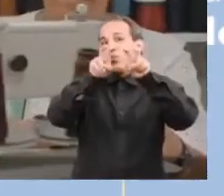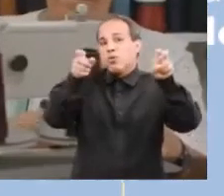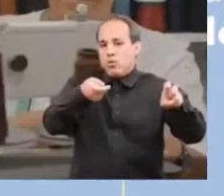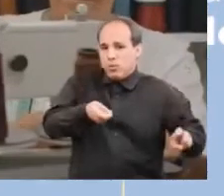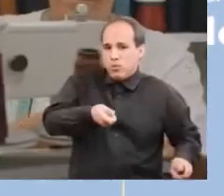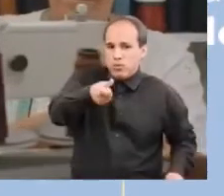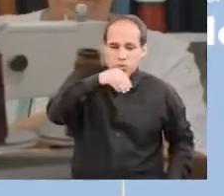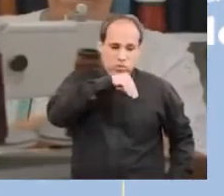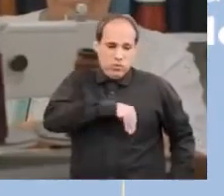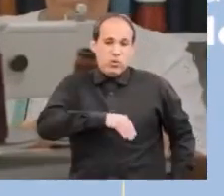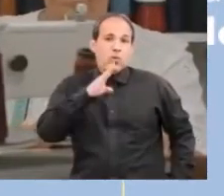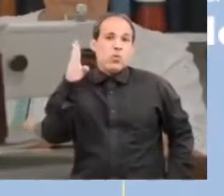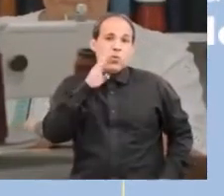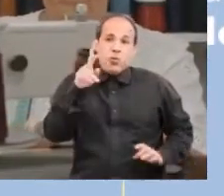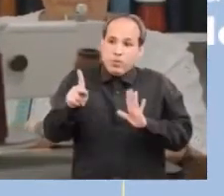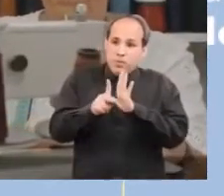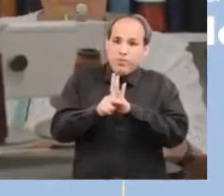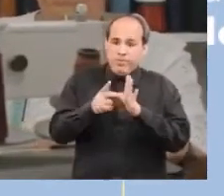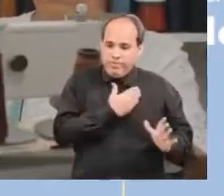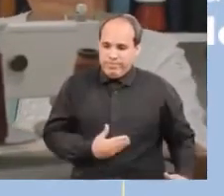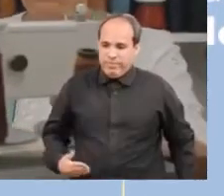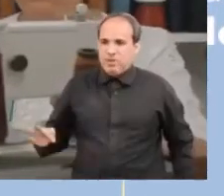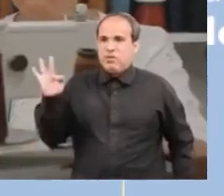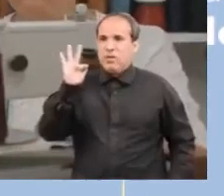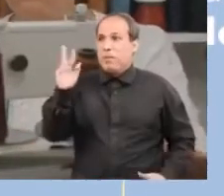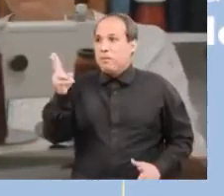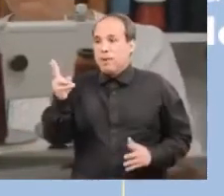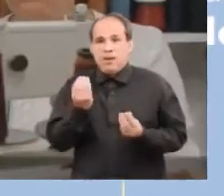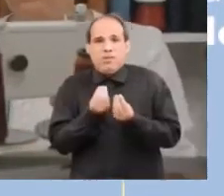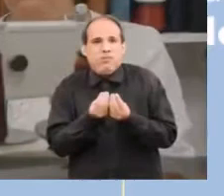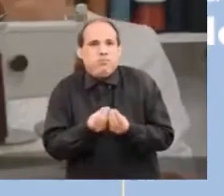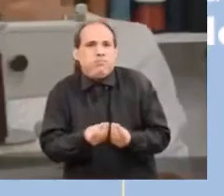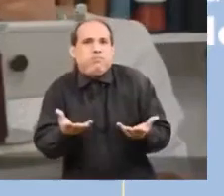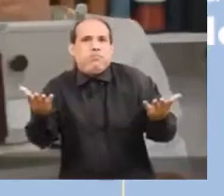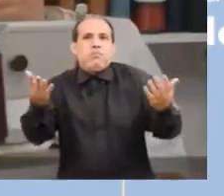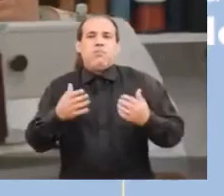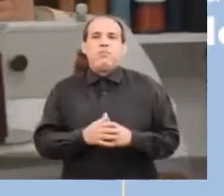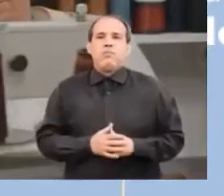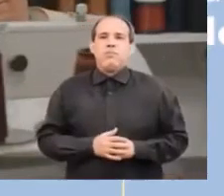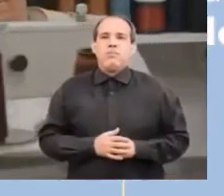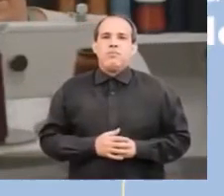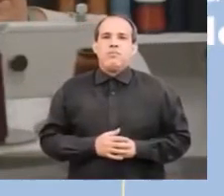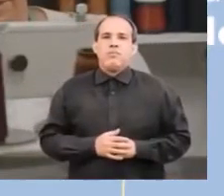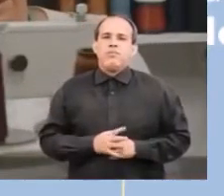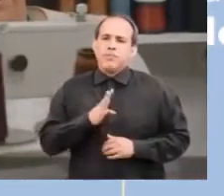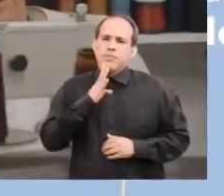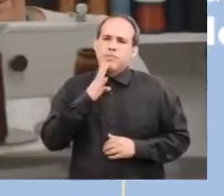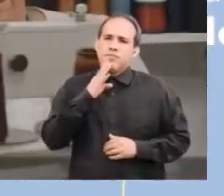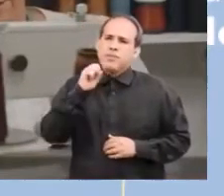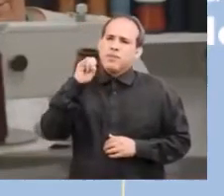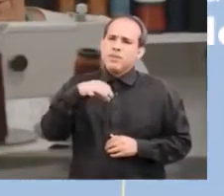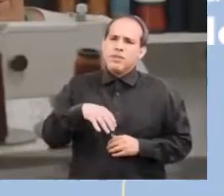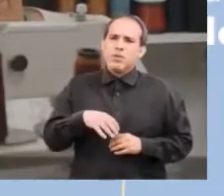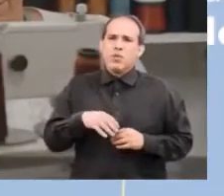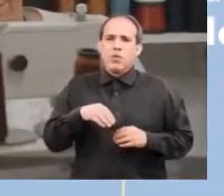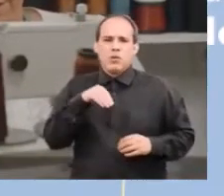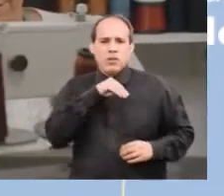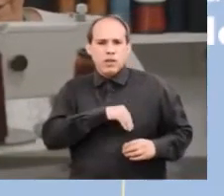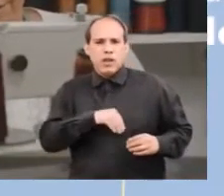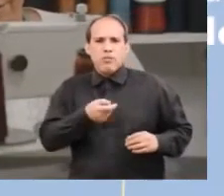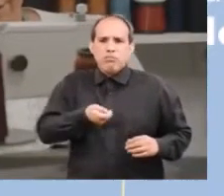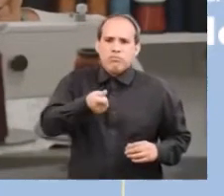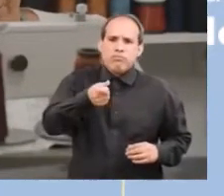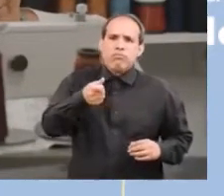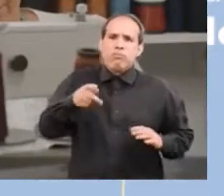tem conhecimento do benefício emergencial que foi fornecido pelo governo federal? Sim, eu tenho conhecimento